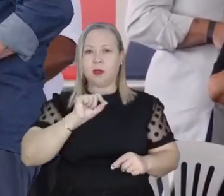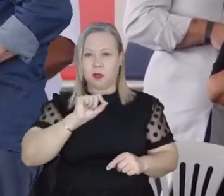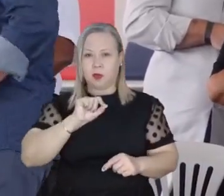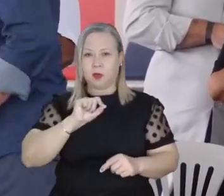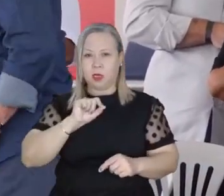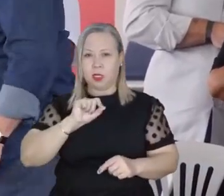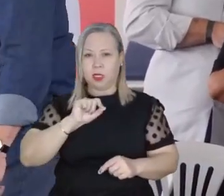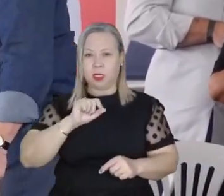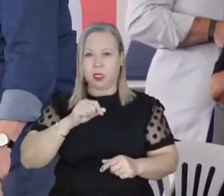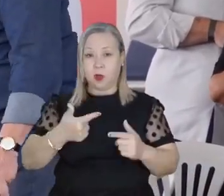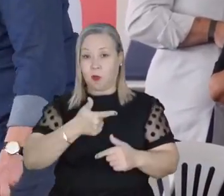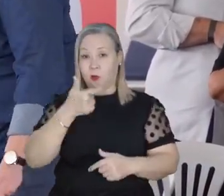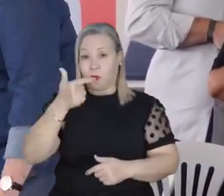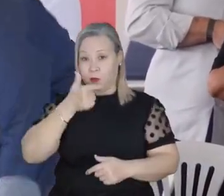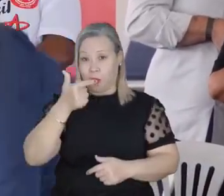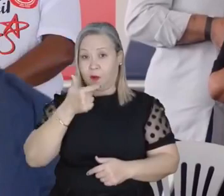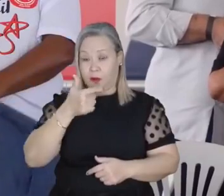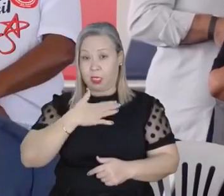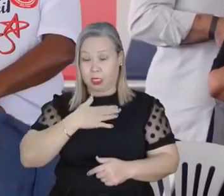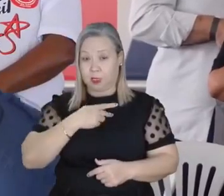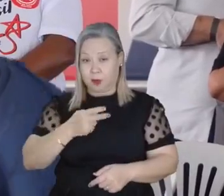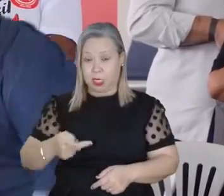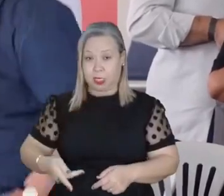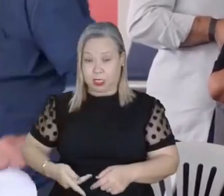meu, em 2002,